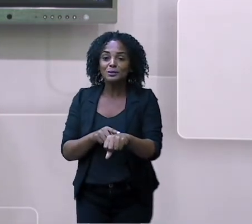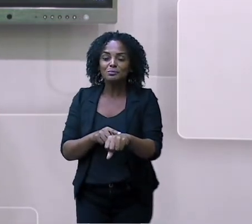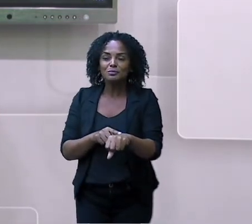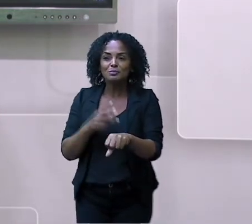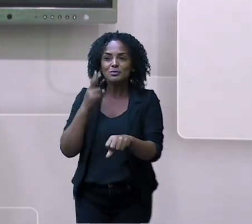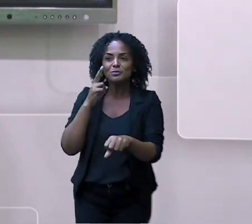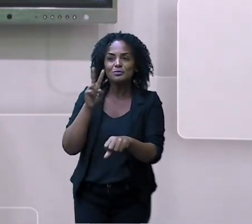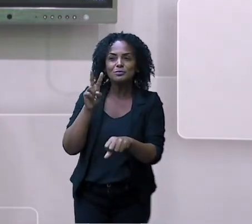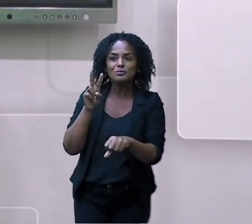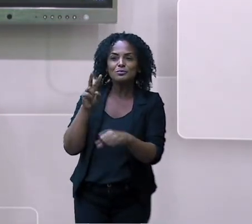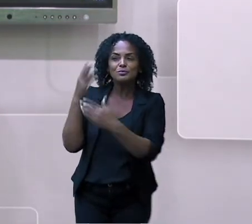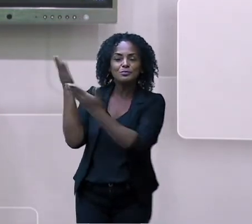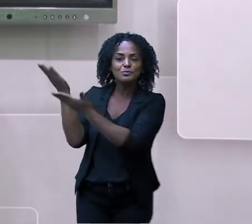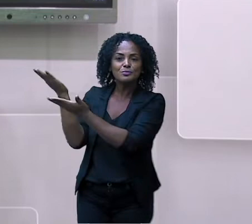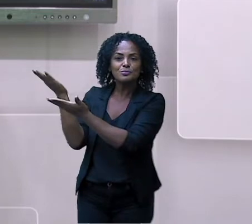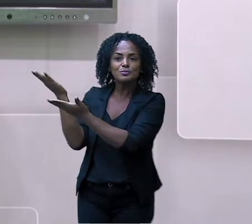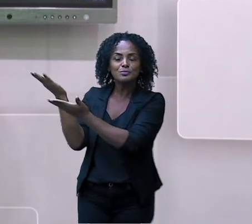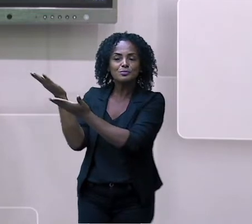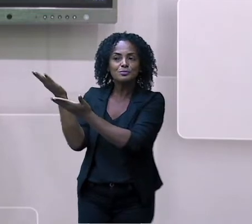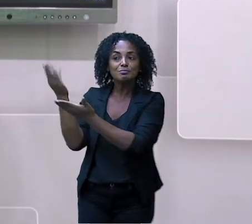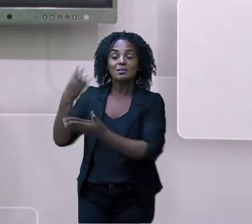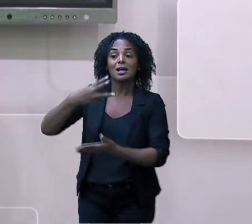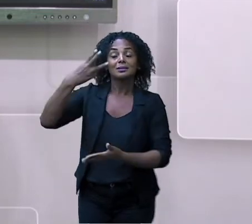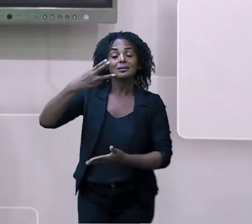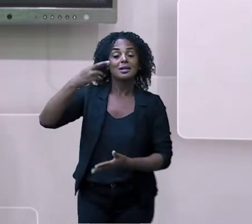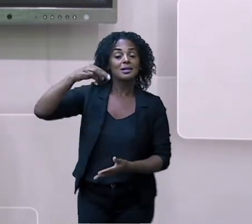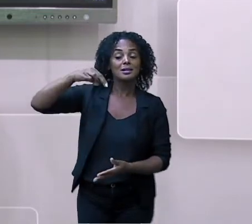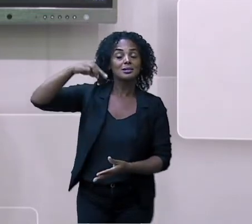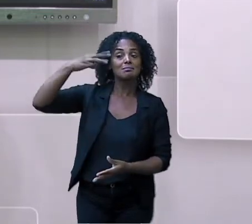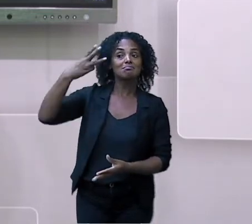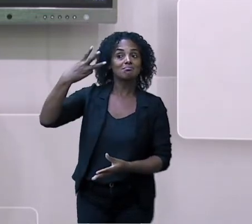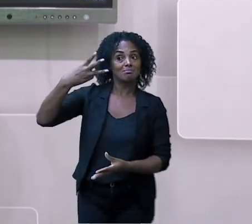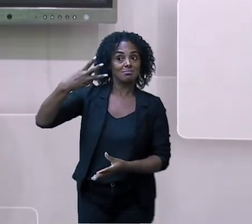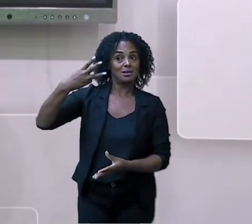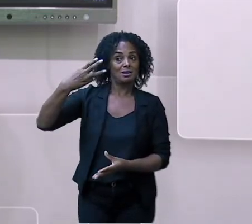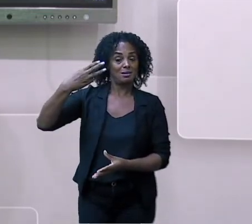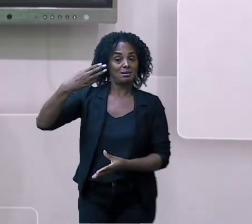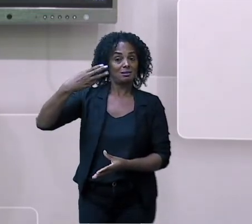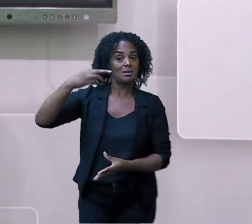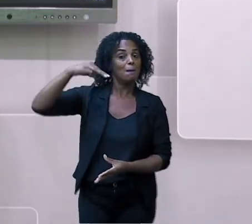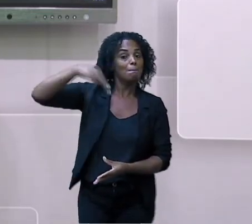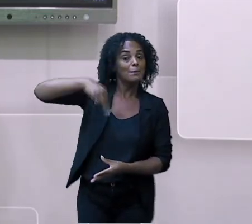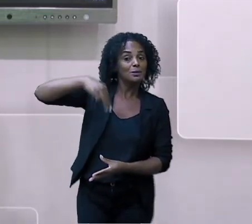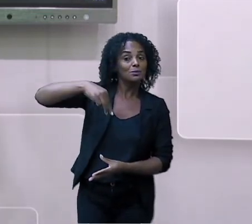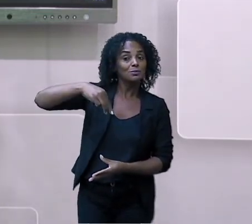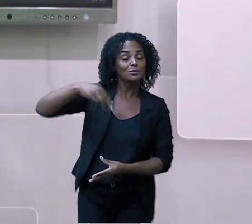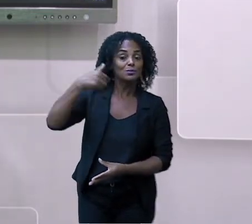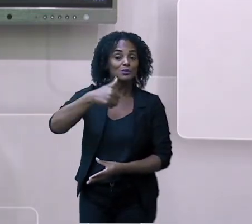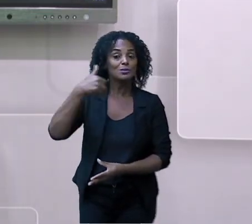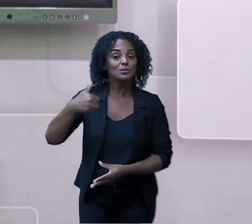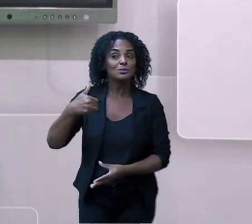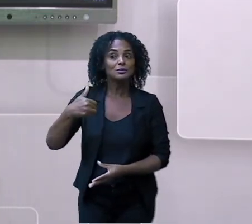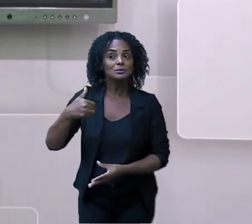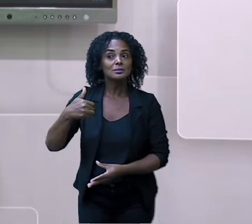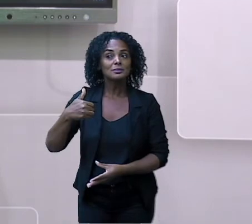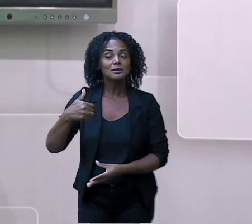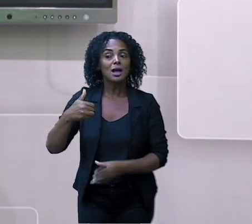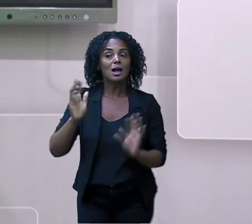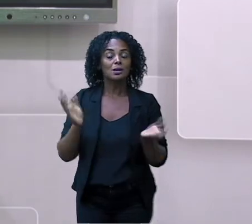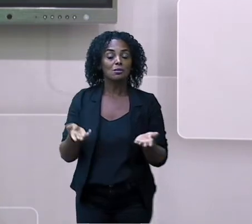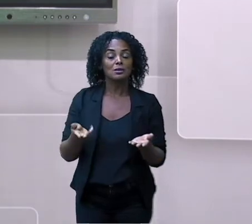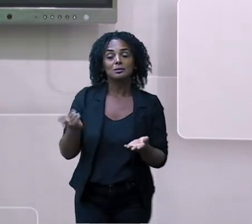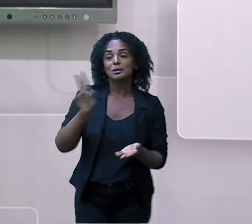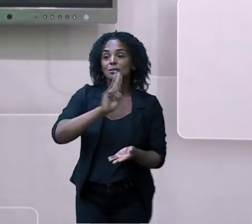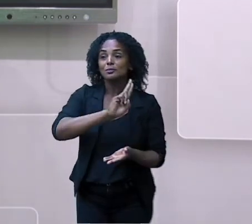César? 3 minutos e 11. Vamos colocar seu nome aí, César, na tabela de classificação?